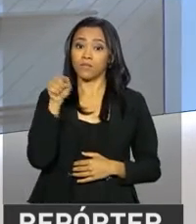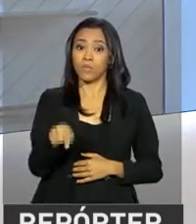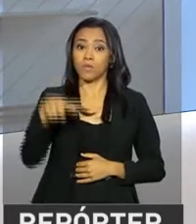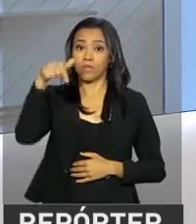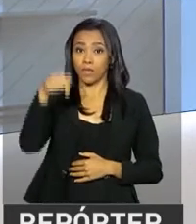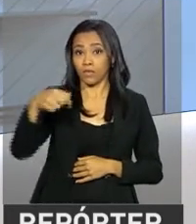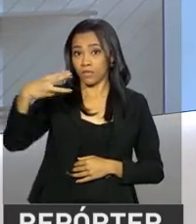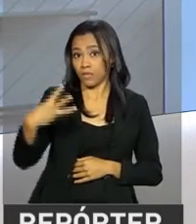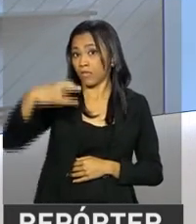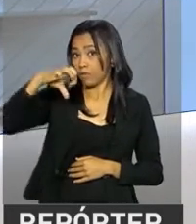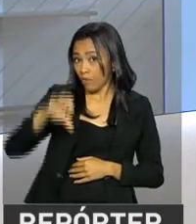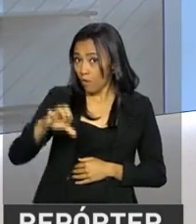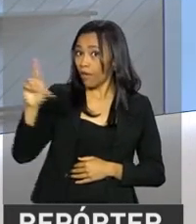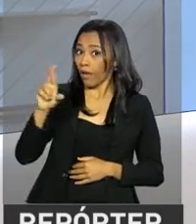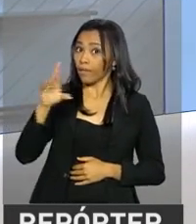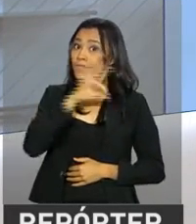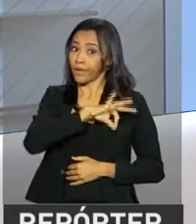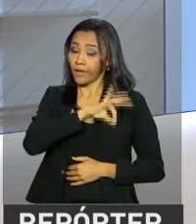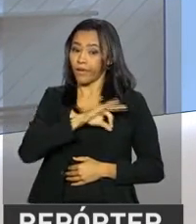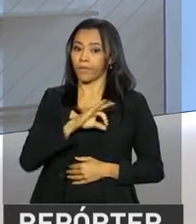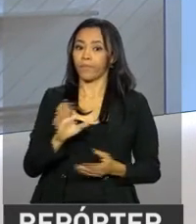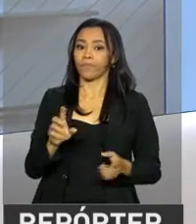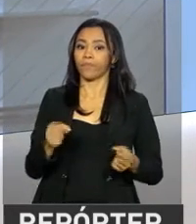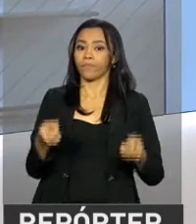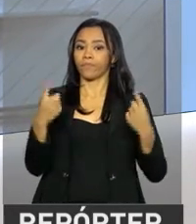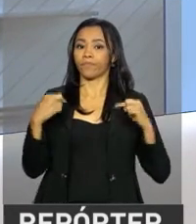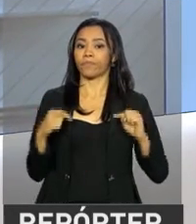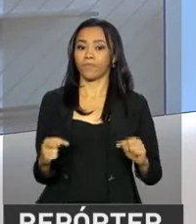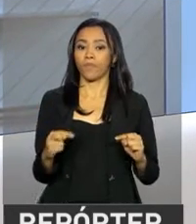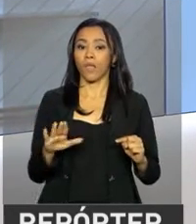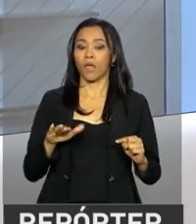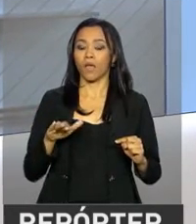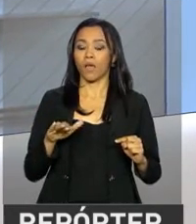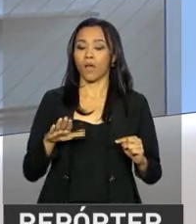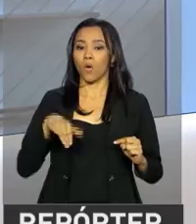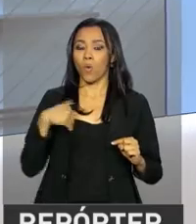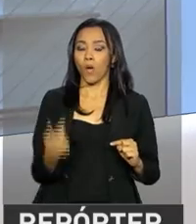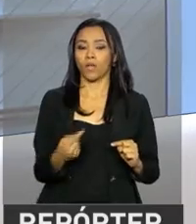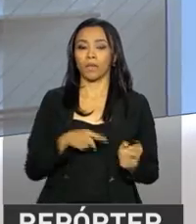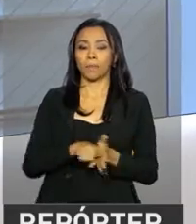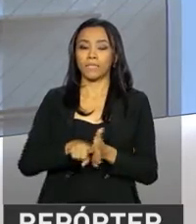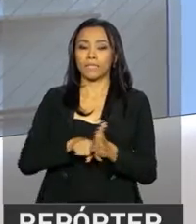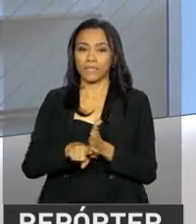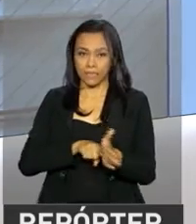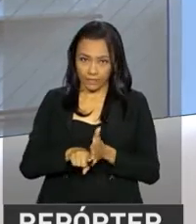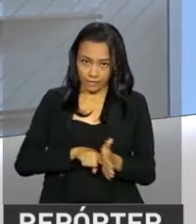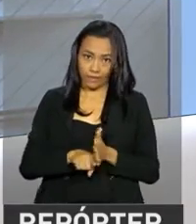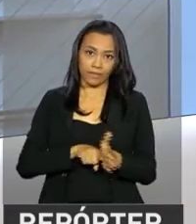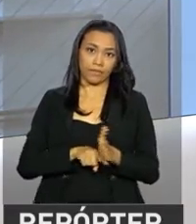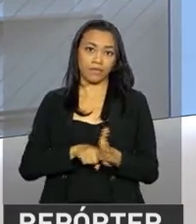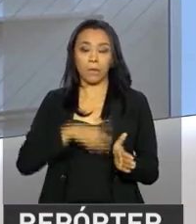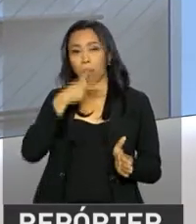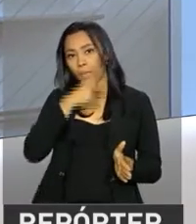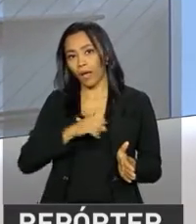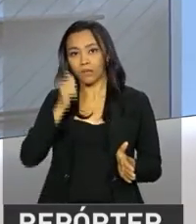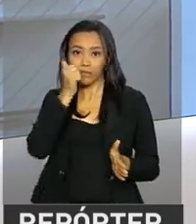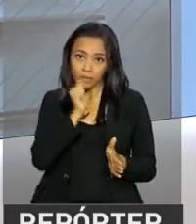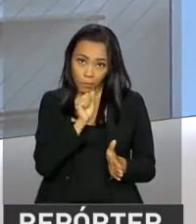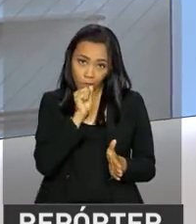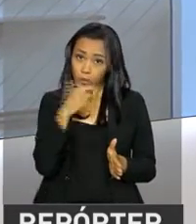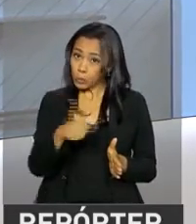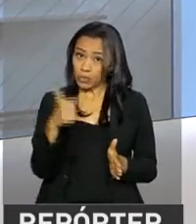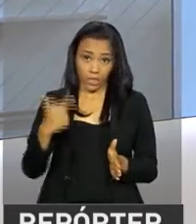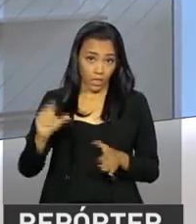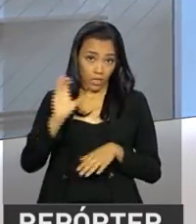R$ 6.739. Quando a pesquisa se refere a pessoas que não possuem pais com